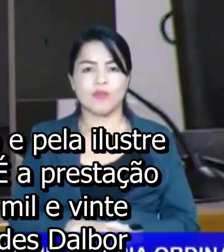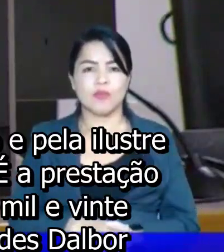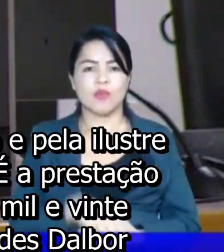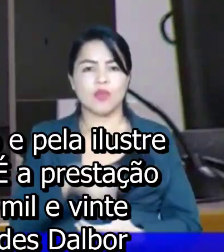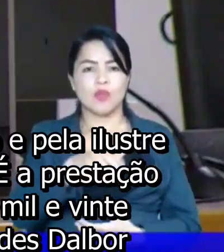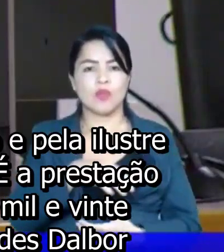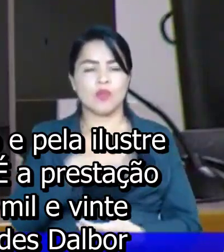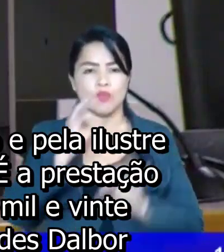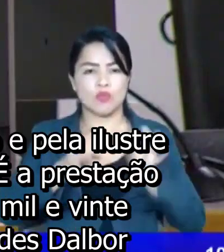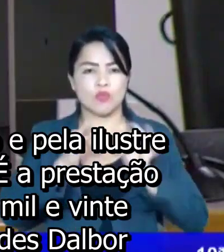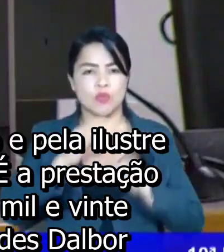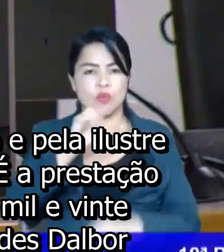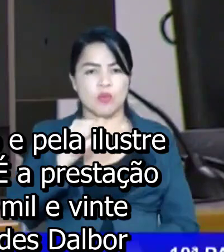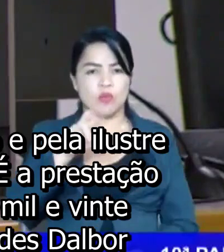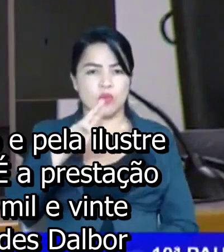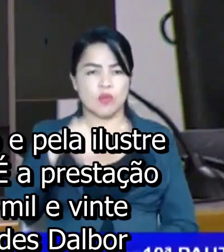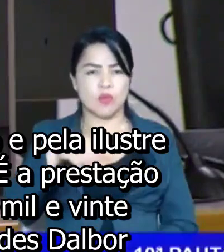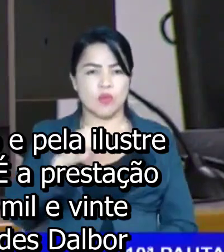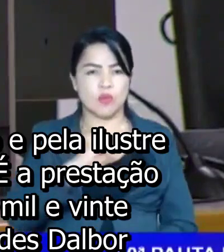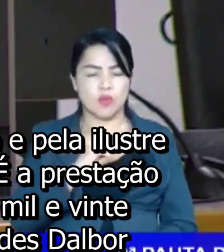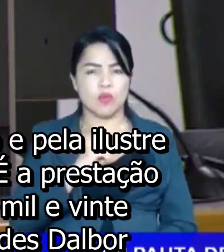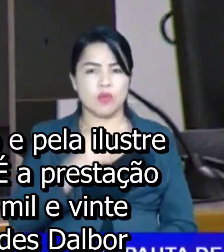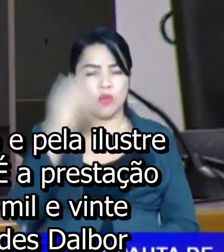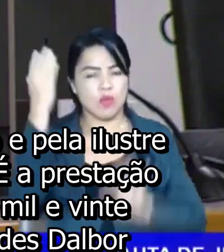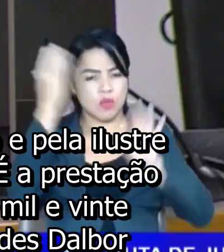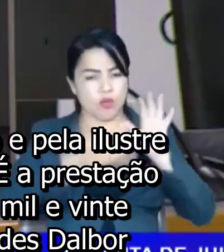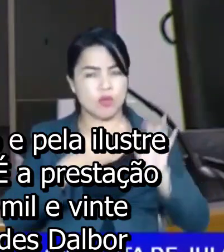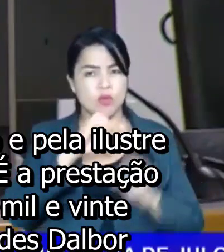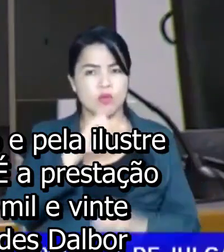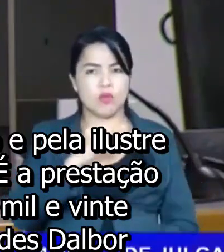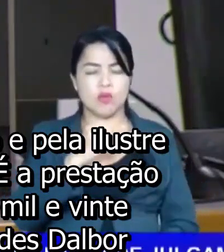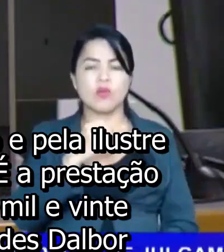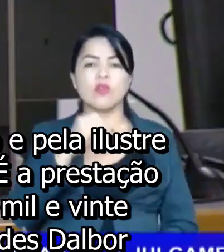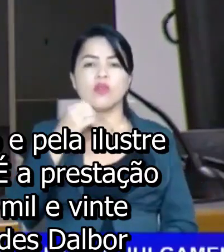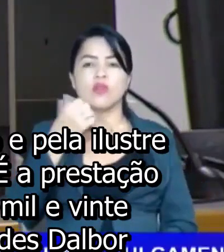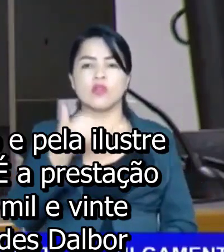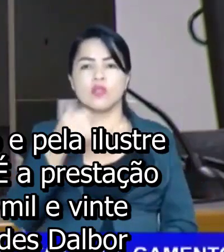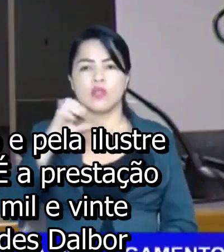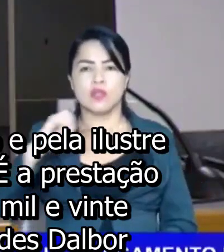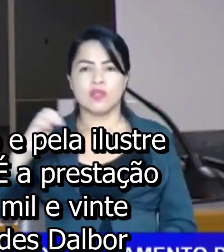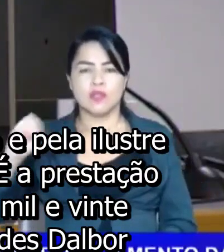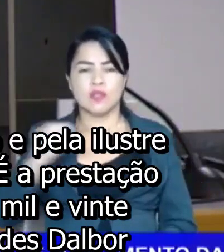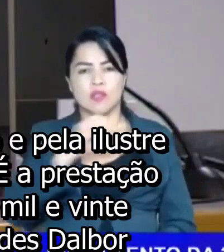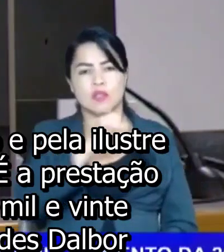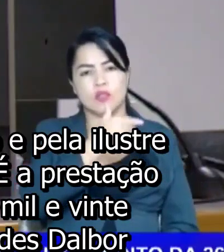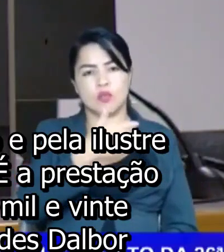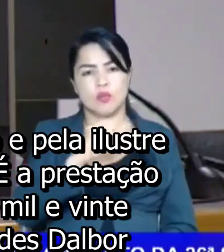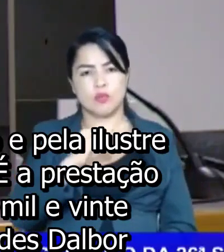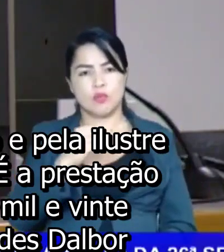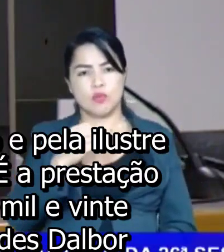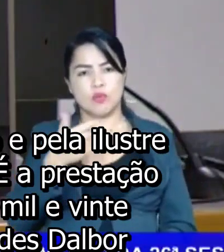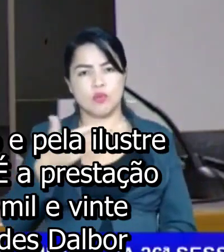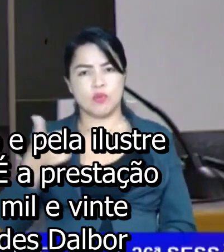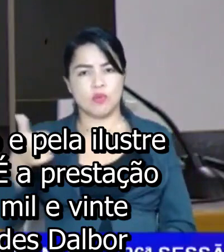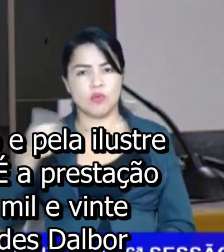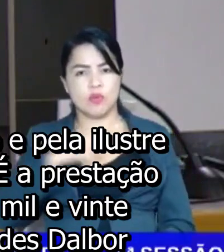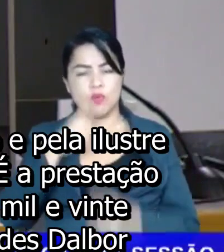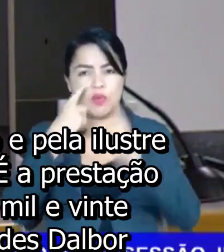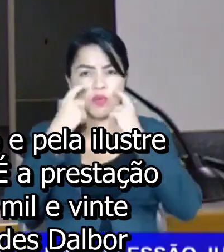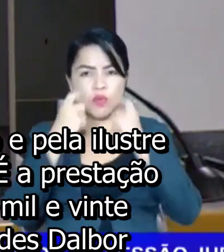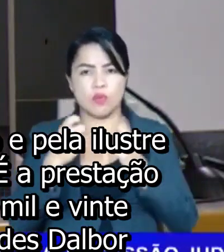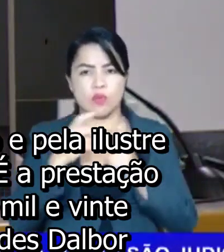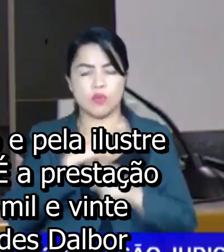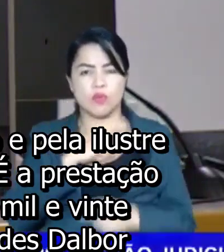da pauta, é a prestação de contas anual número 0600-100 de 2021. O interessado no caso é